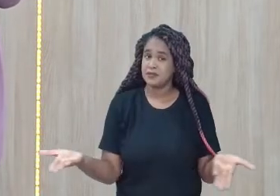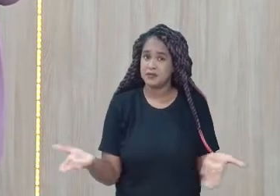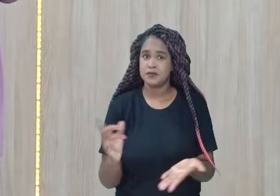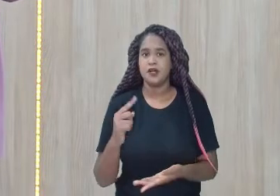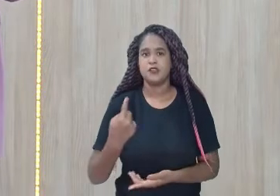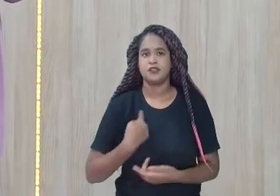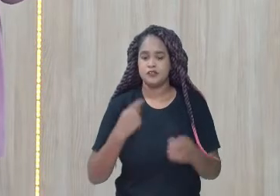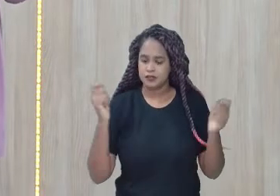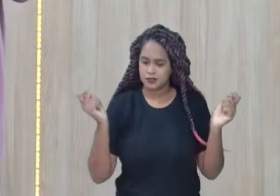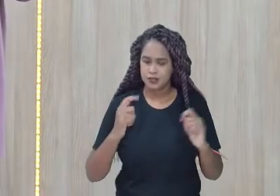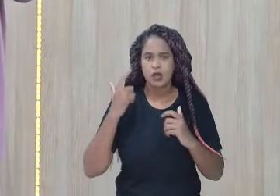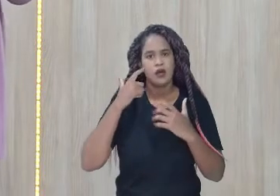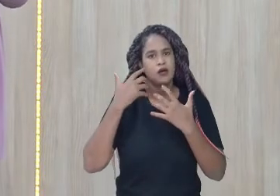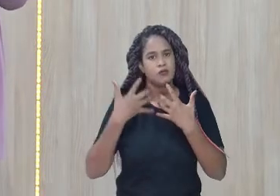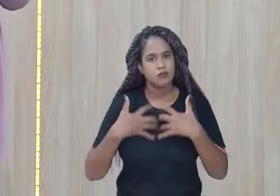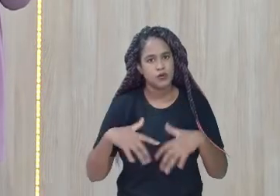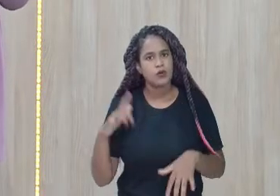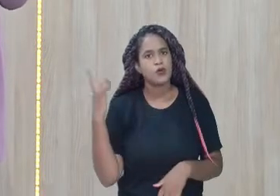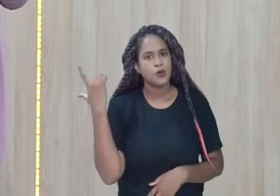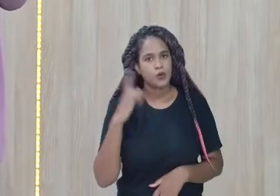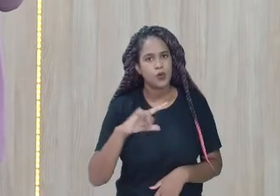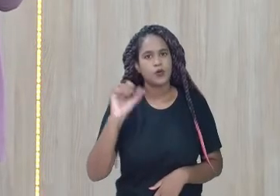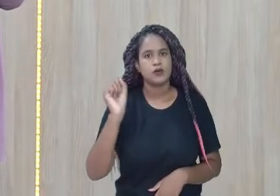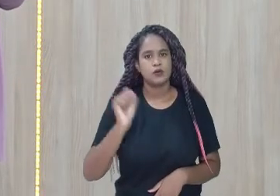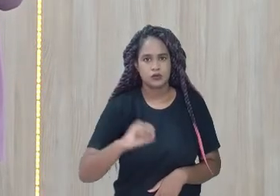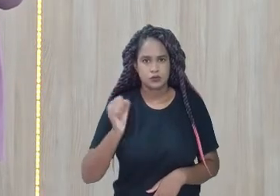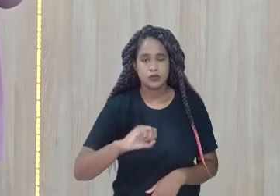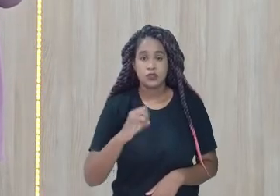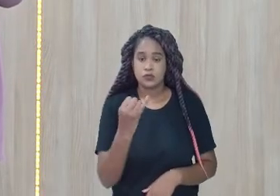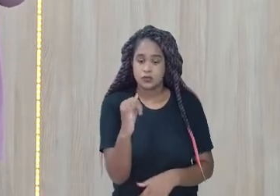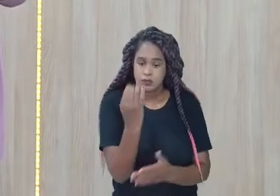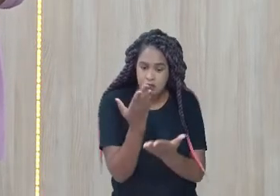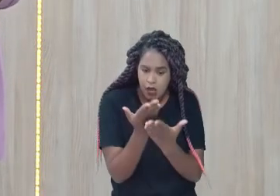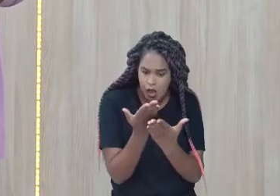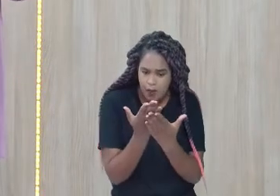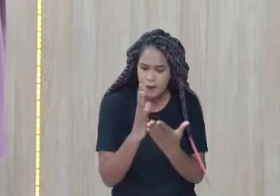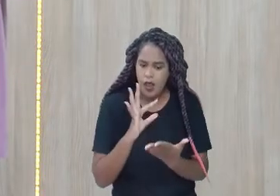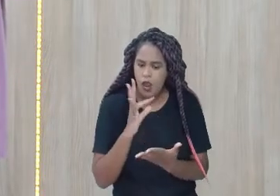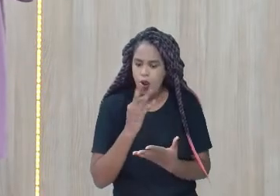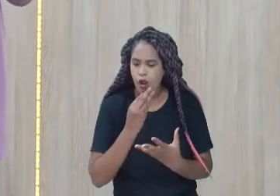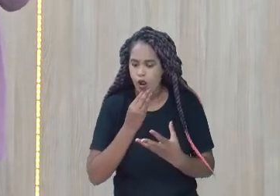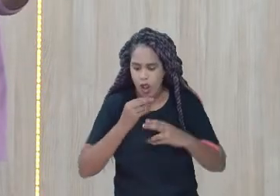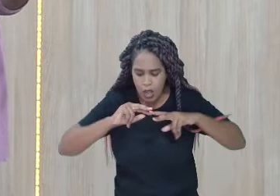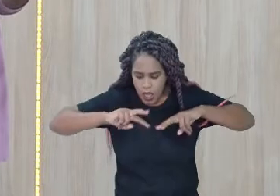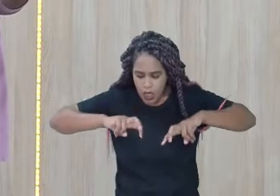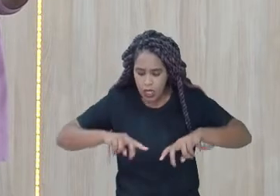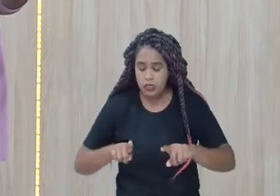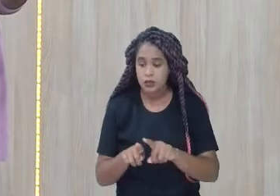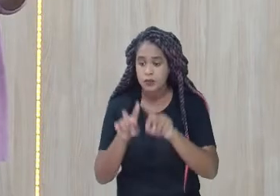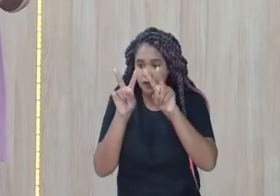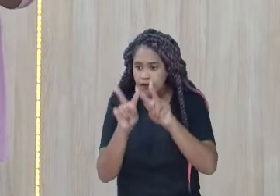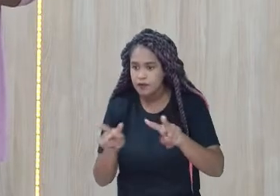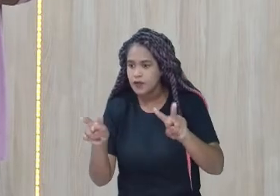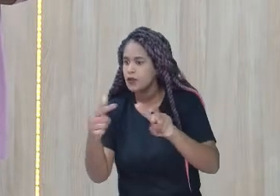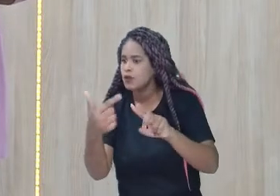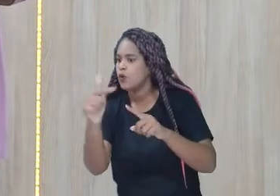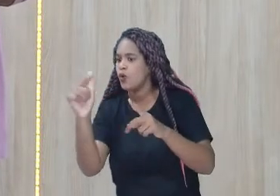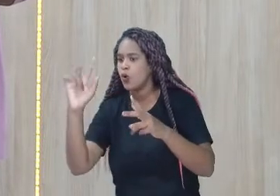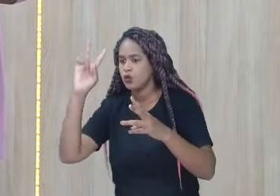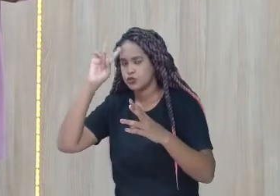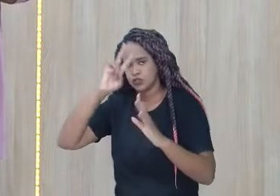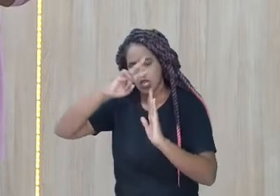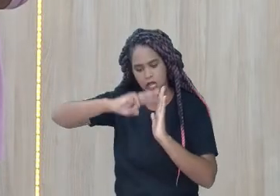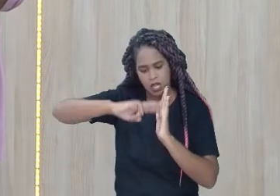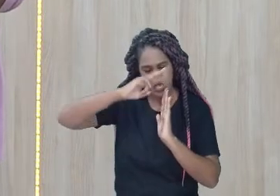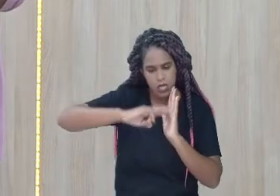pode fazer isso, consegue fazer isso, através do estudo, através do conhecimento, escutando outras versões,